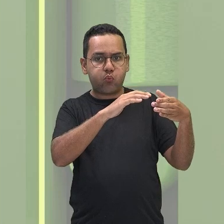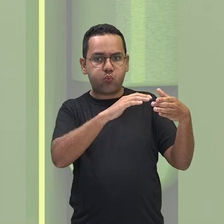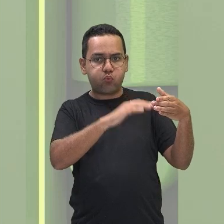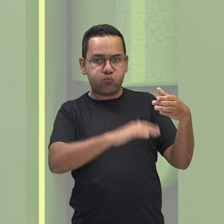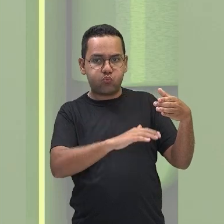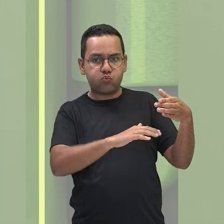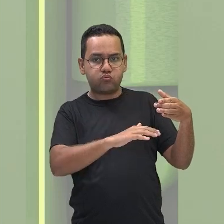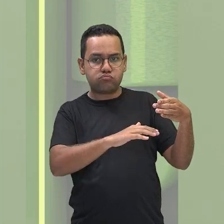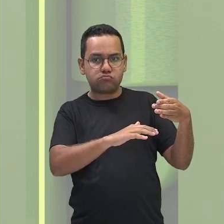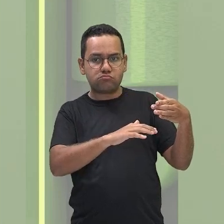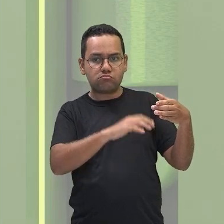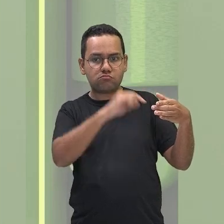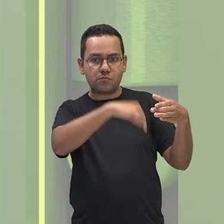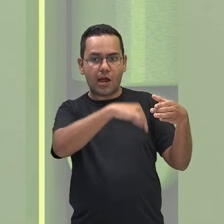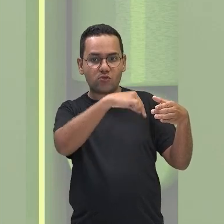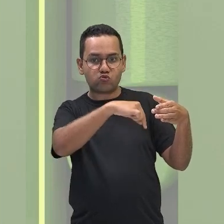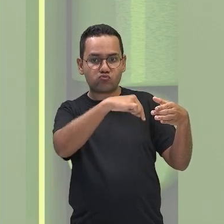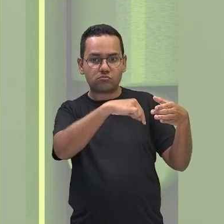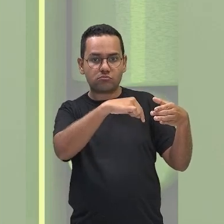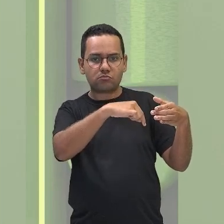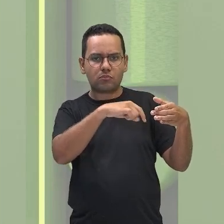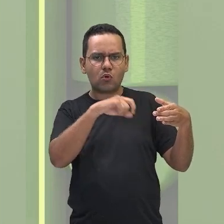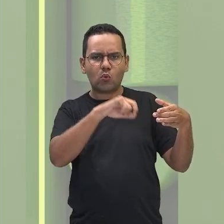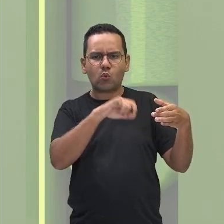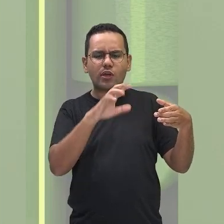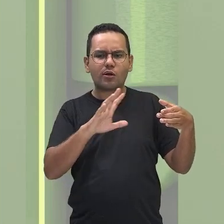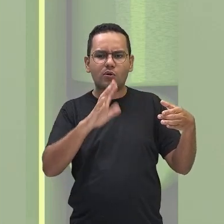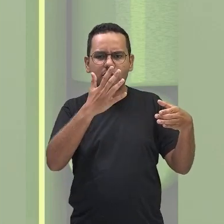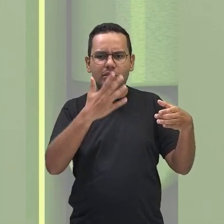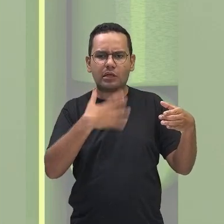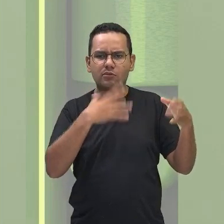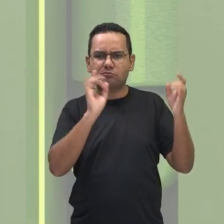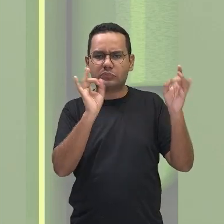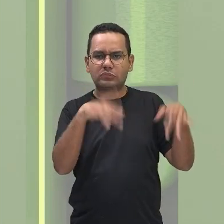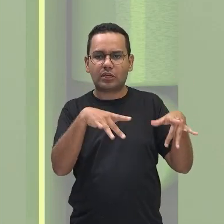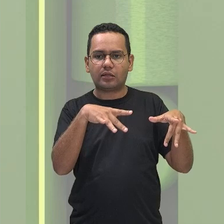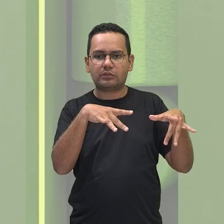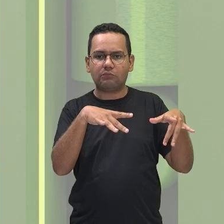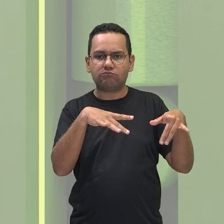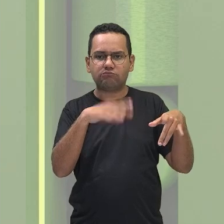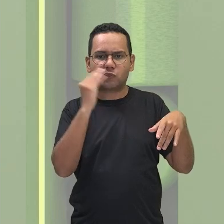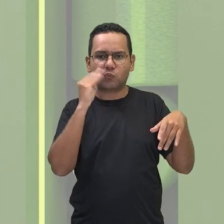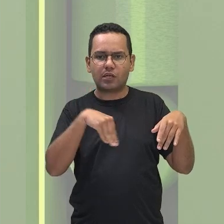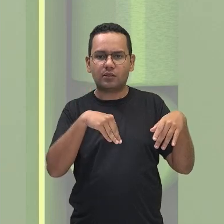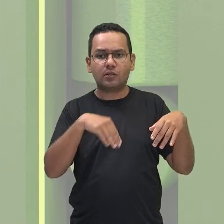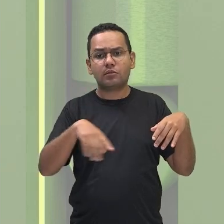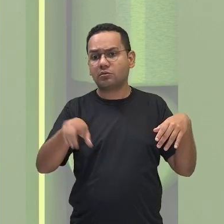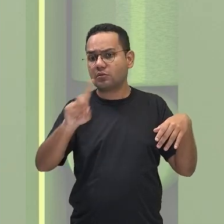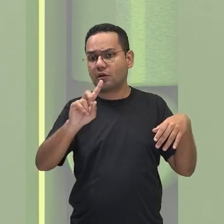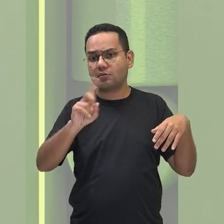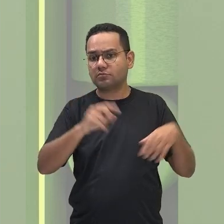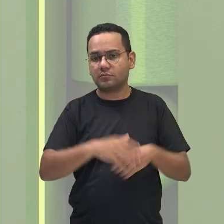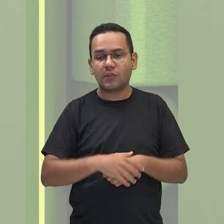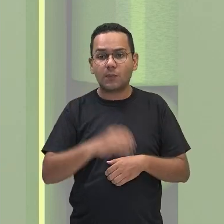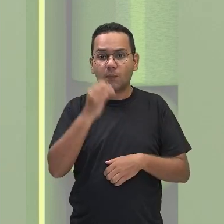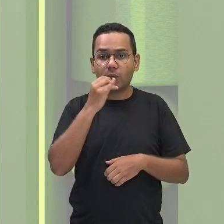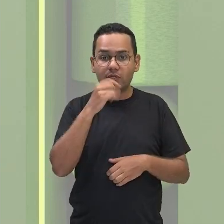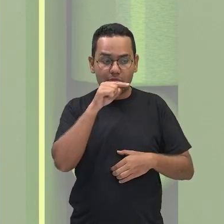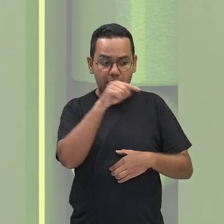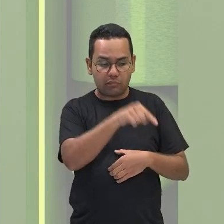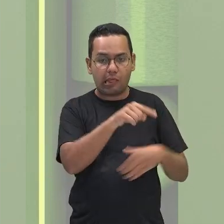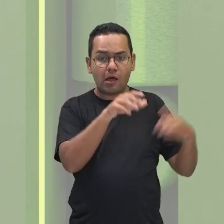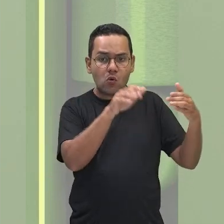lata de tinta. E aí, o que faz? Vou jogar fora essa tinta? Não. Basta mexer, né? Mexe toda aquela